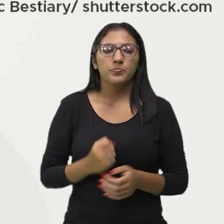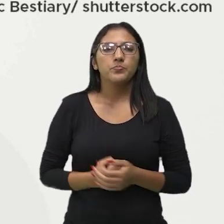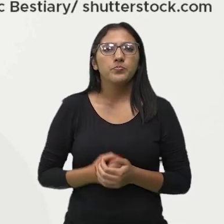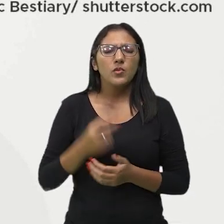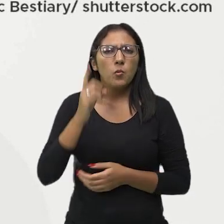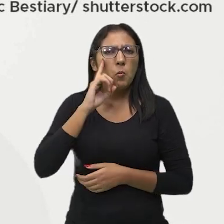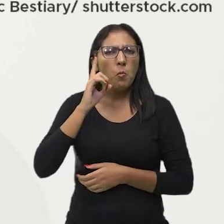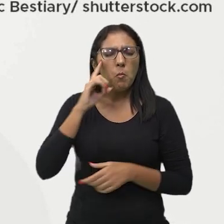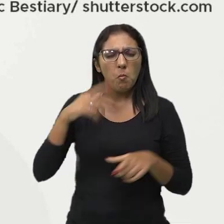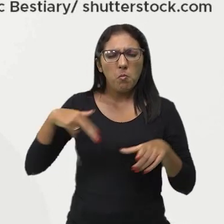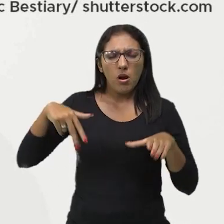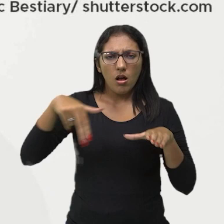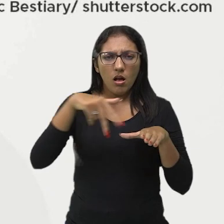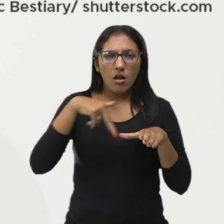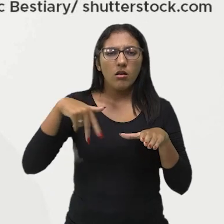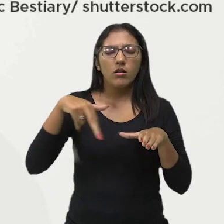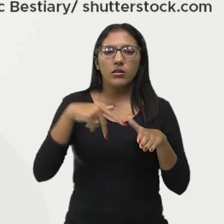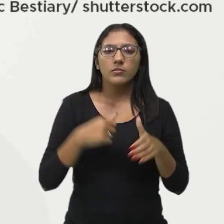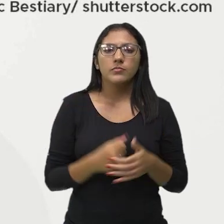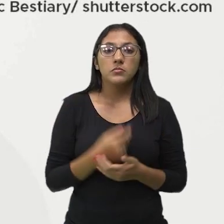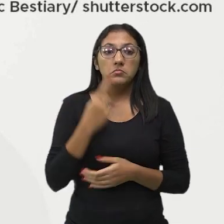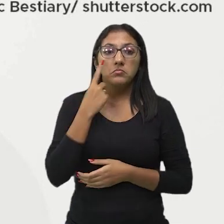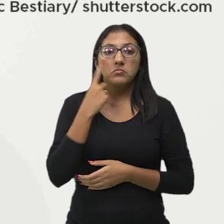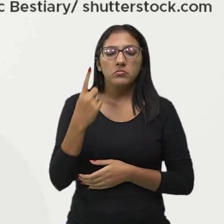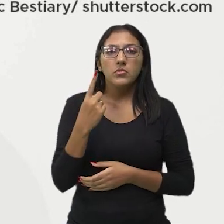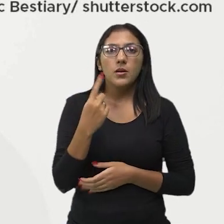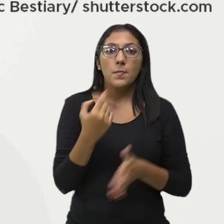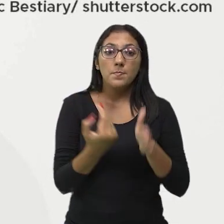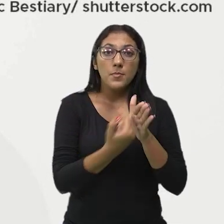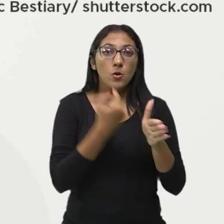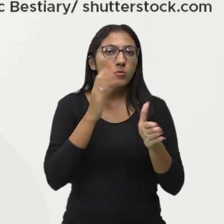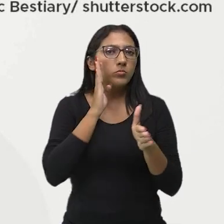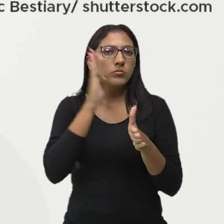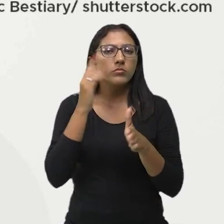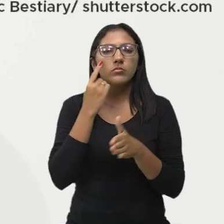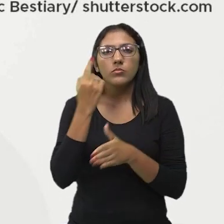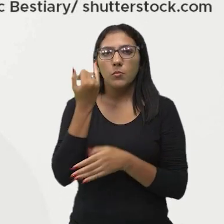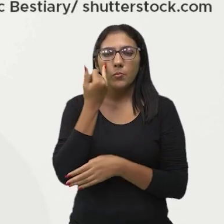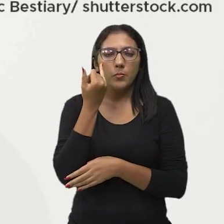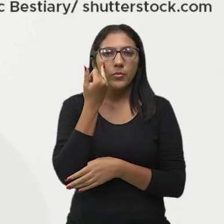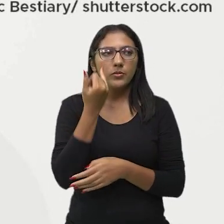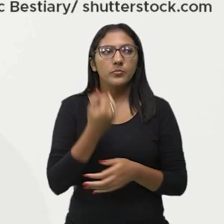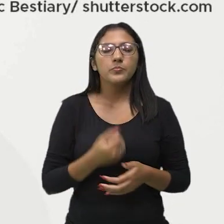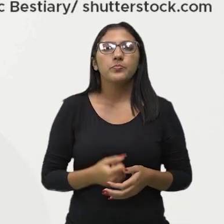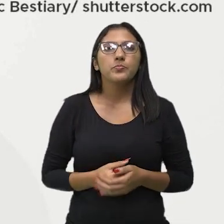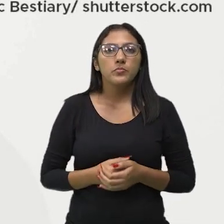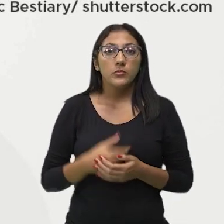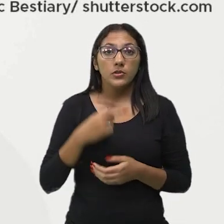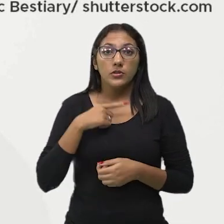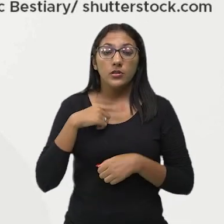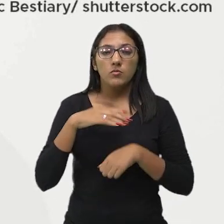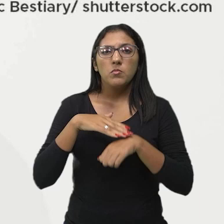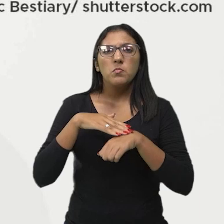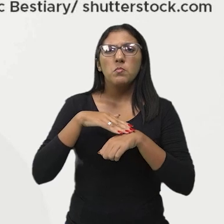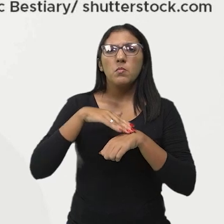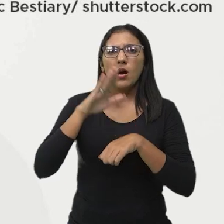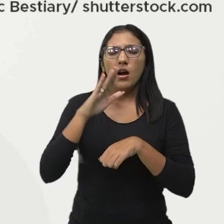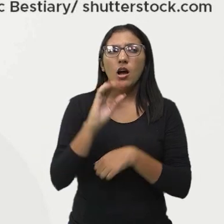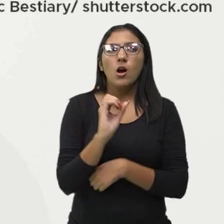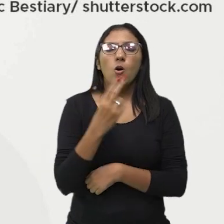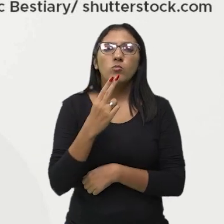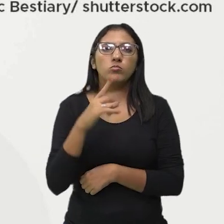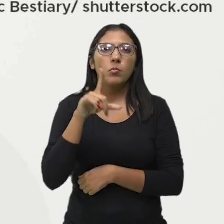percorreu, olha qual é a pergunta aqui, pessoal, ele percorreu mais ou menos do que 2